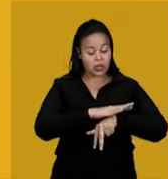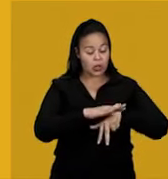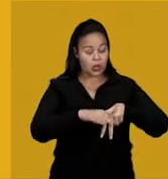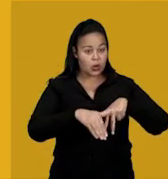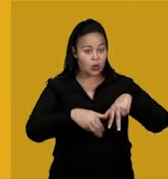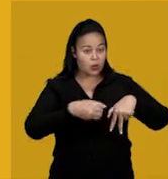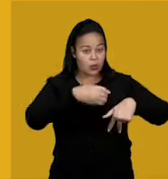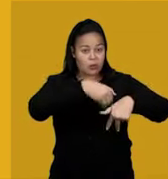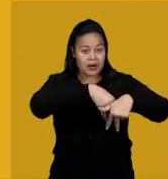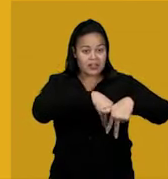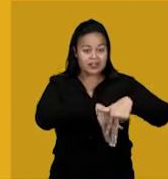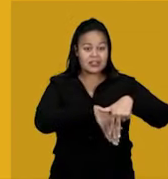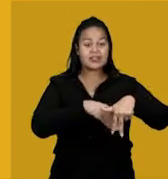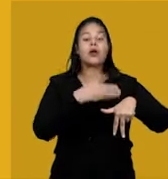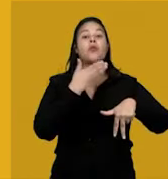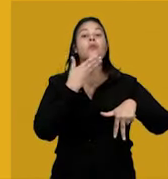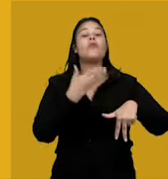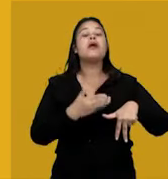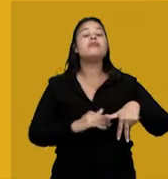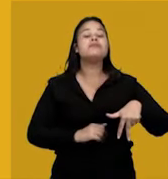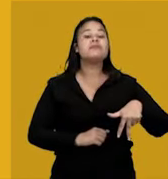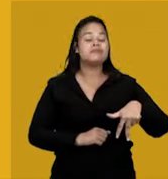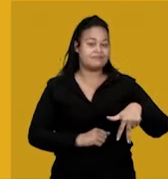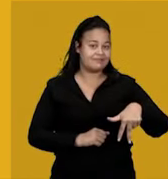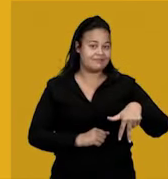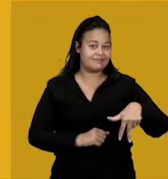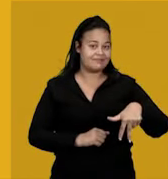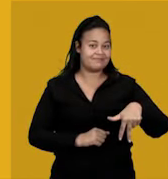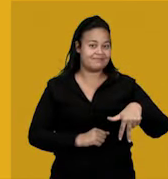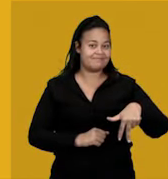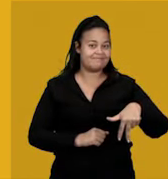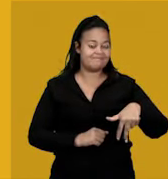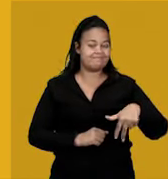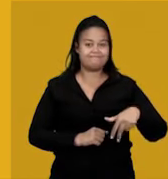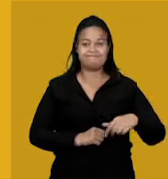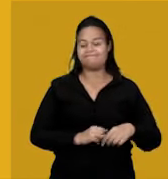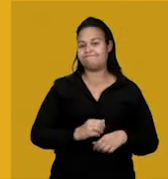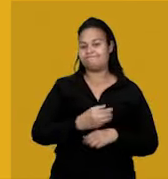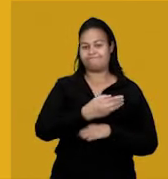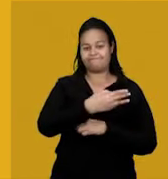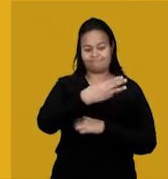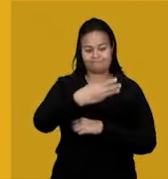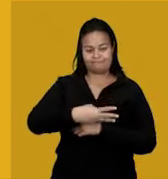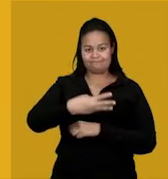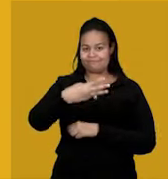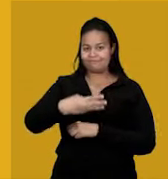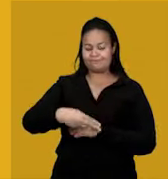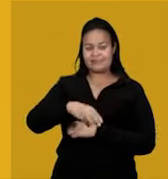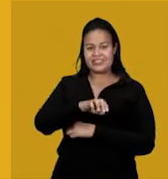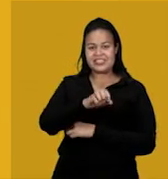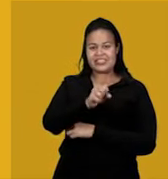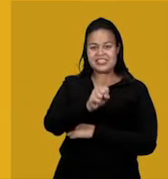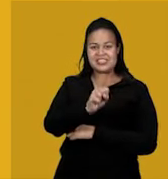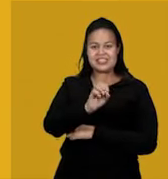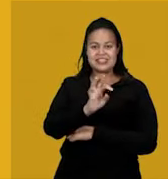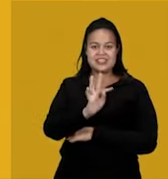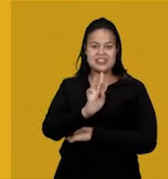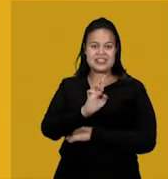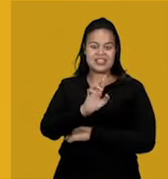internos, é o tecido muscular não estriado ou liso.